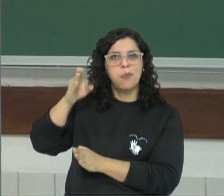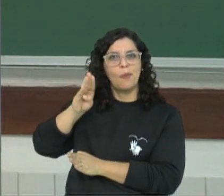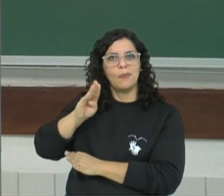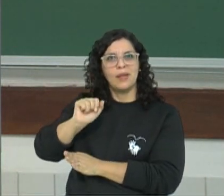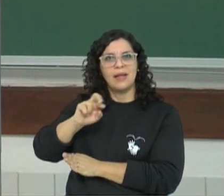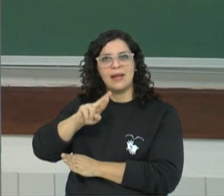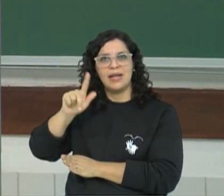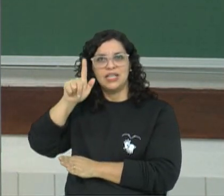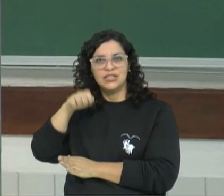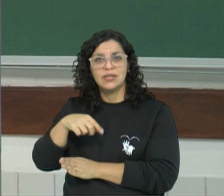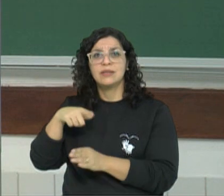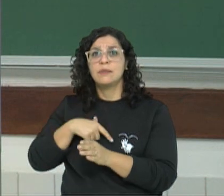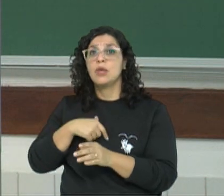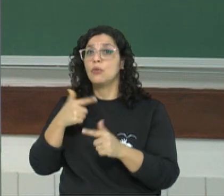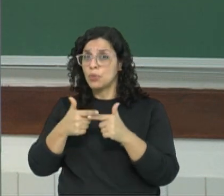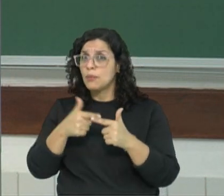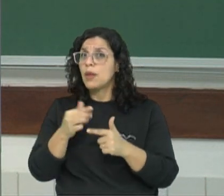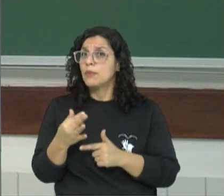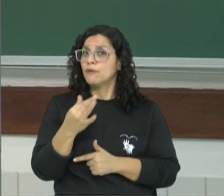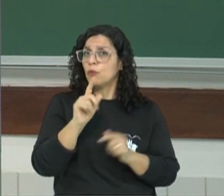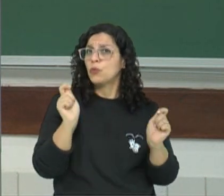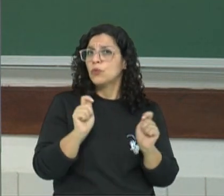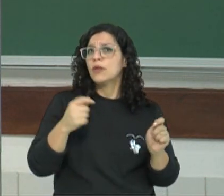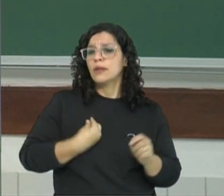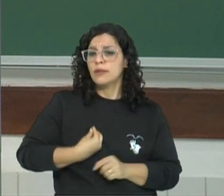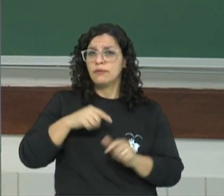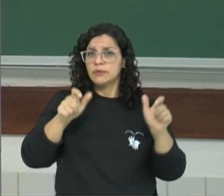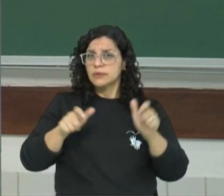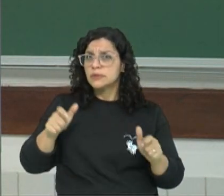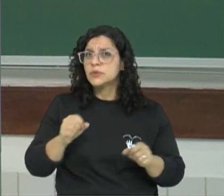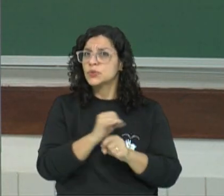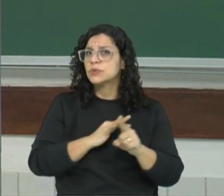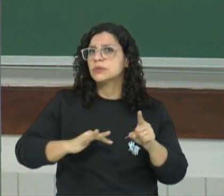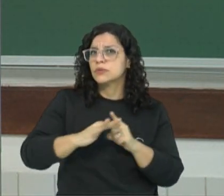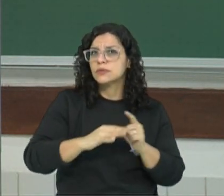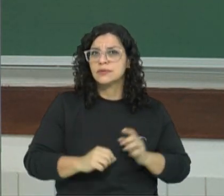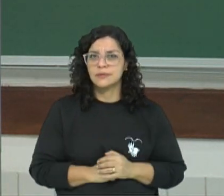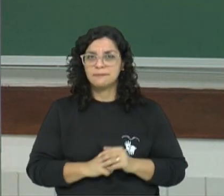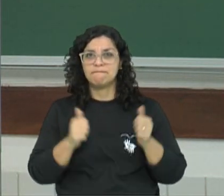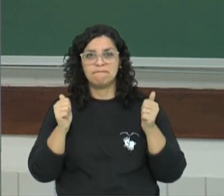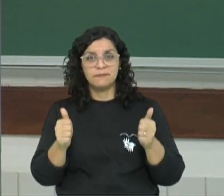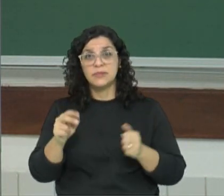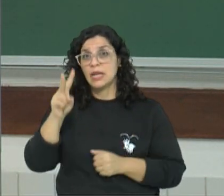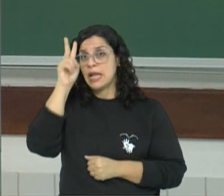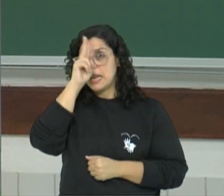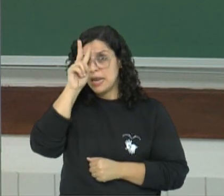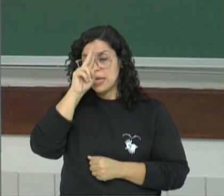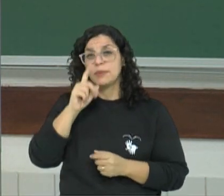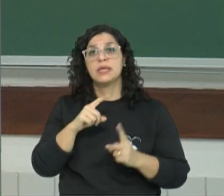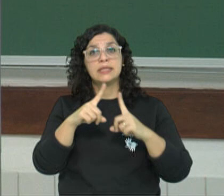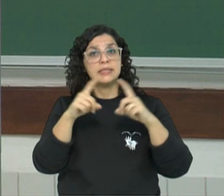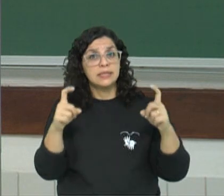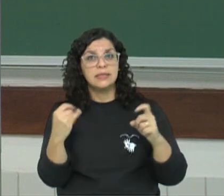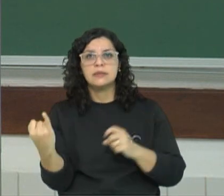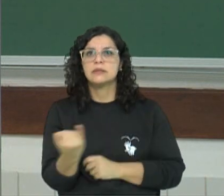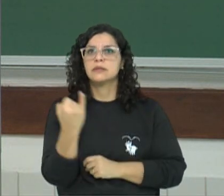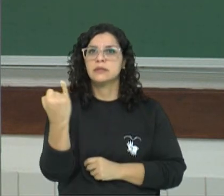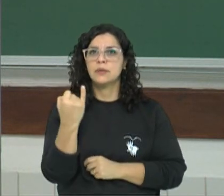Entenda o que é a barragem e o impacto que elas podem causar na vida de uma sociedade aí. Sempre lembre-se que ciência é